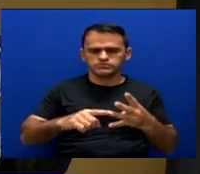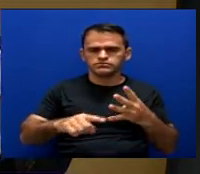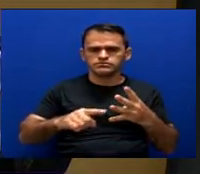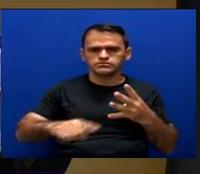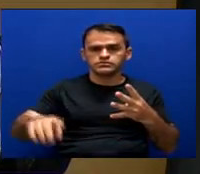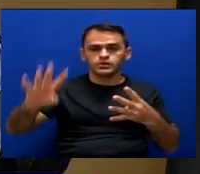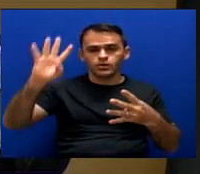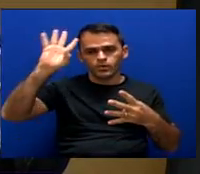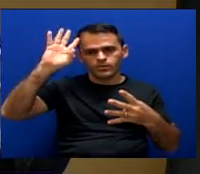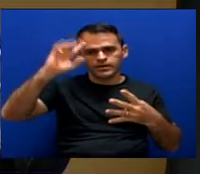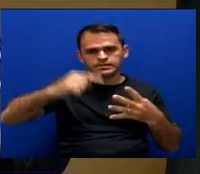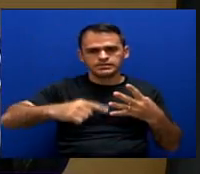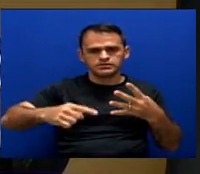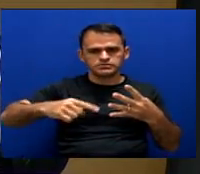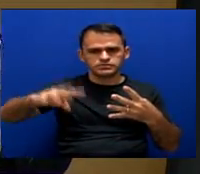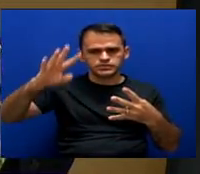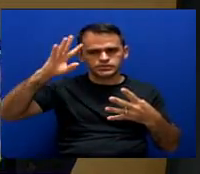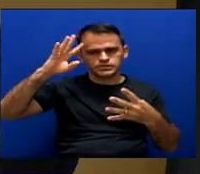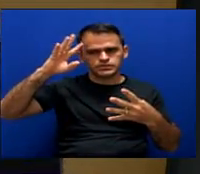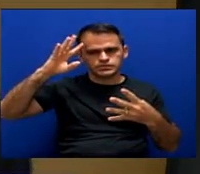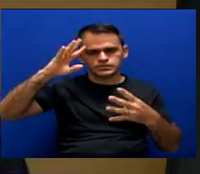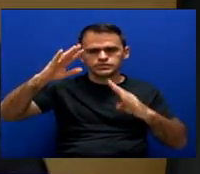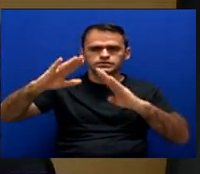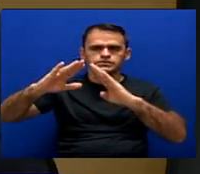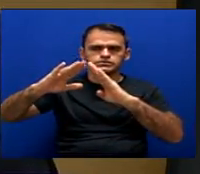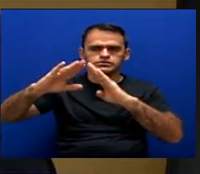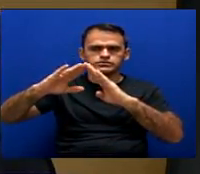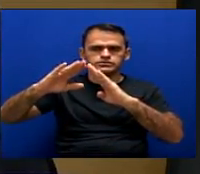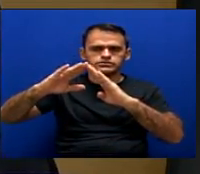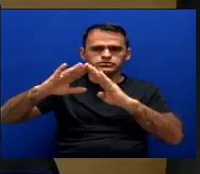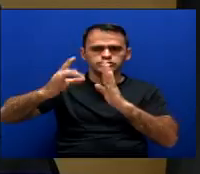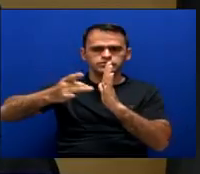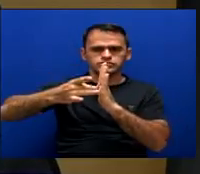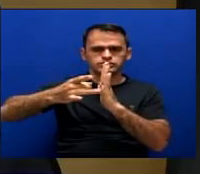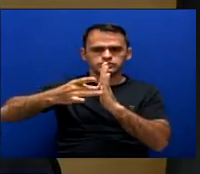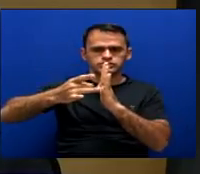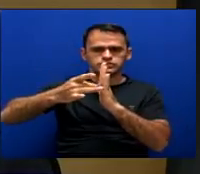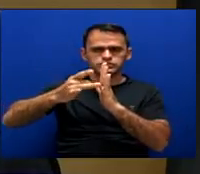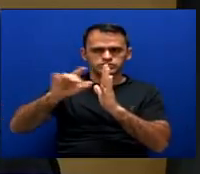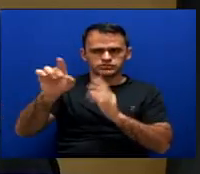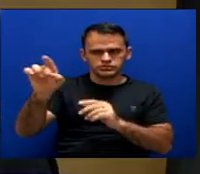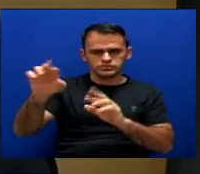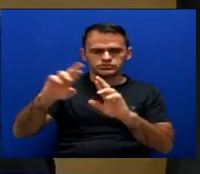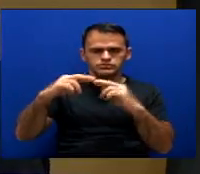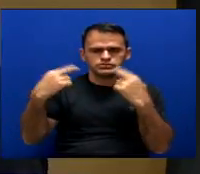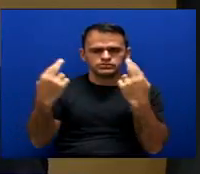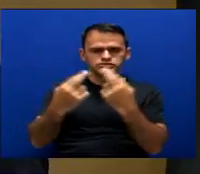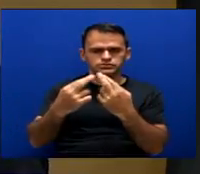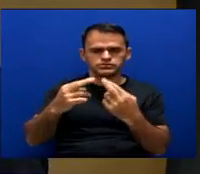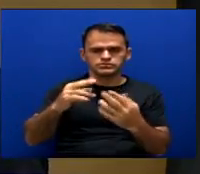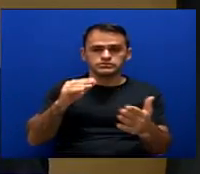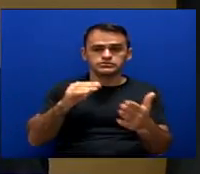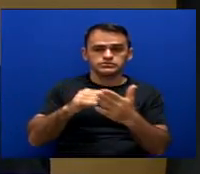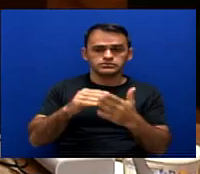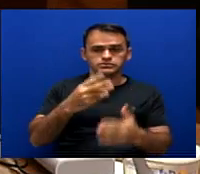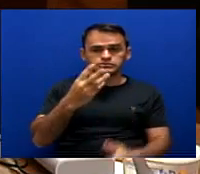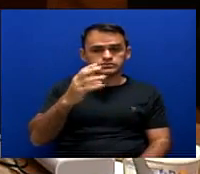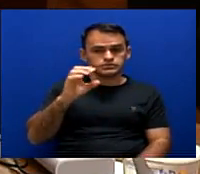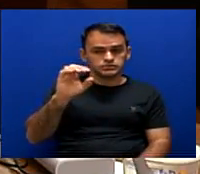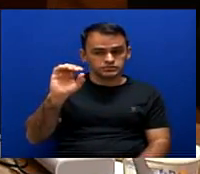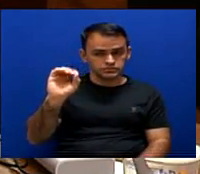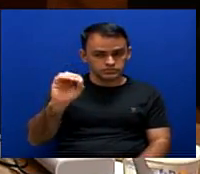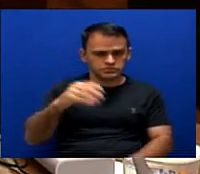une que acontece no salão de vidro e então fica até o dia 30 combinada de apresentar sugestões